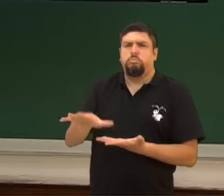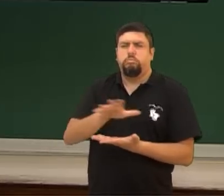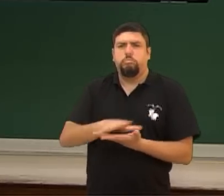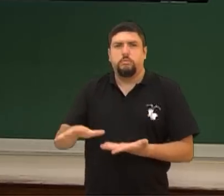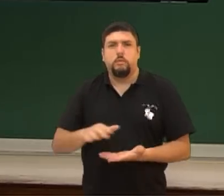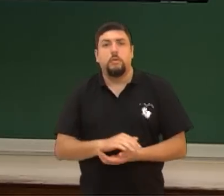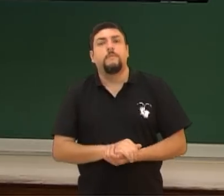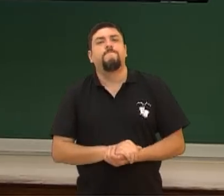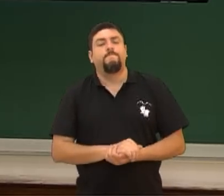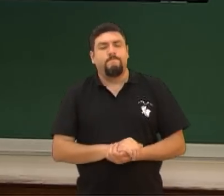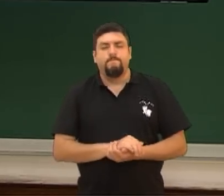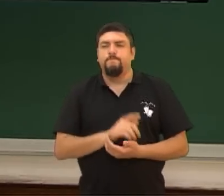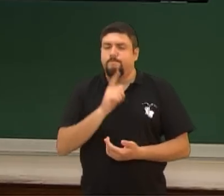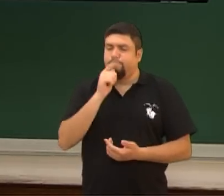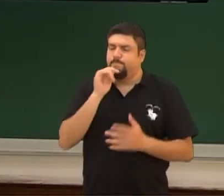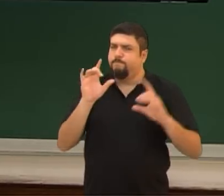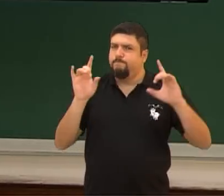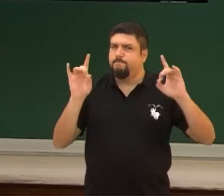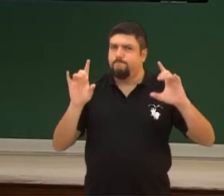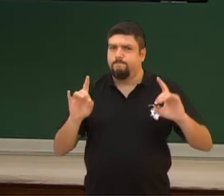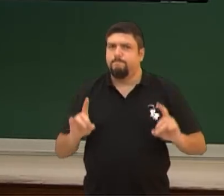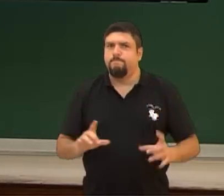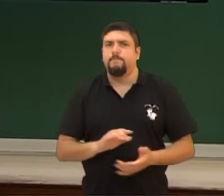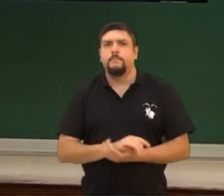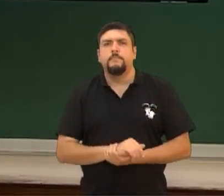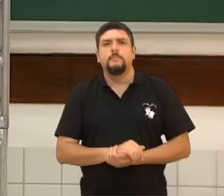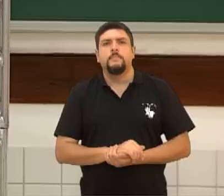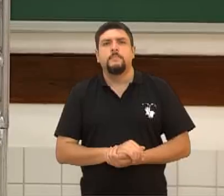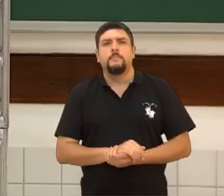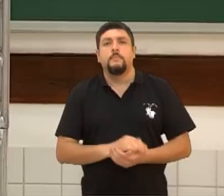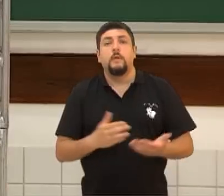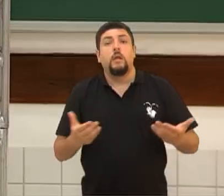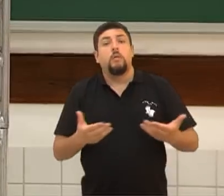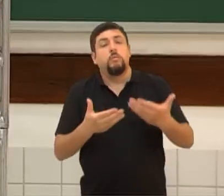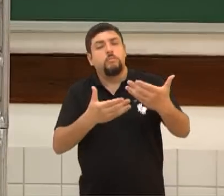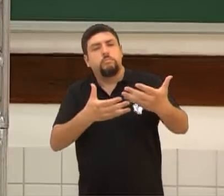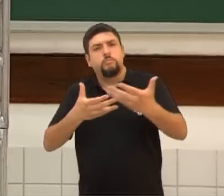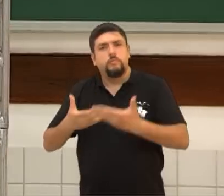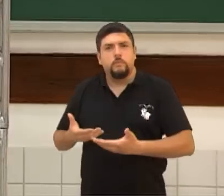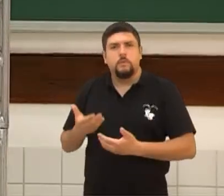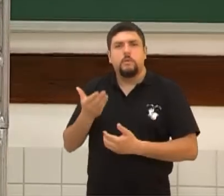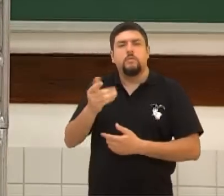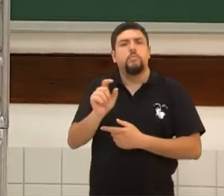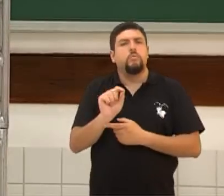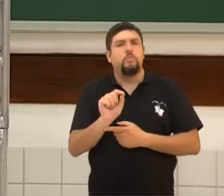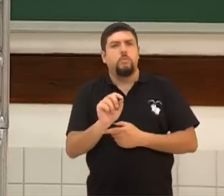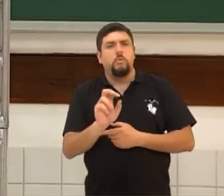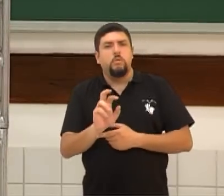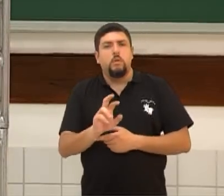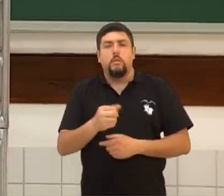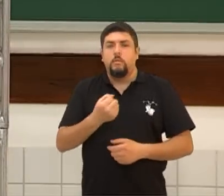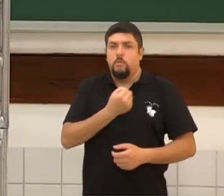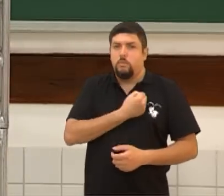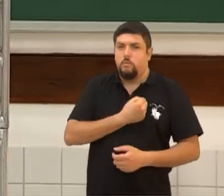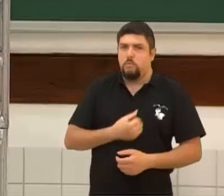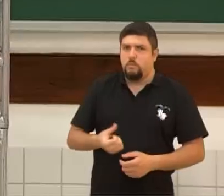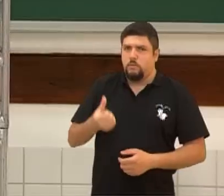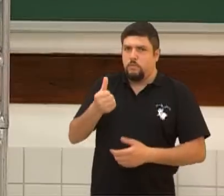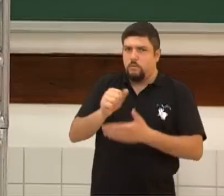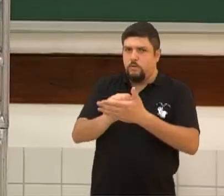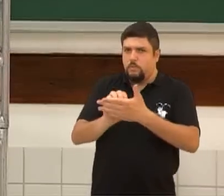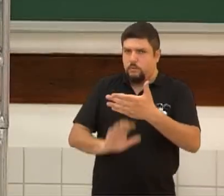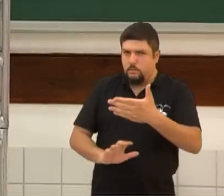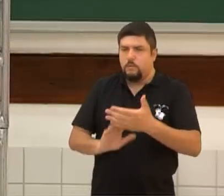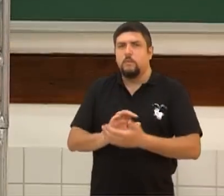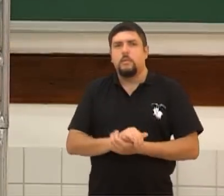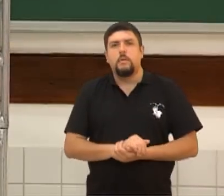esse bem tão precioso. E agora eu quero convidar você a responder comigo a atividade número 6,